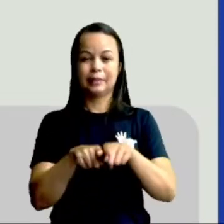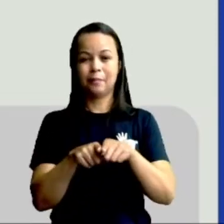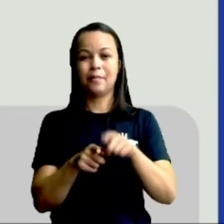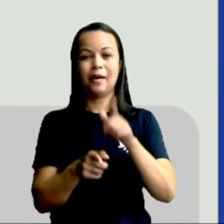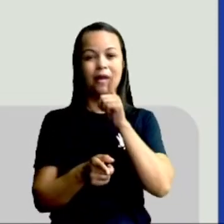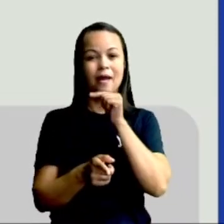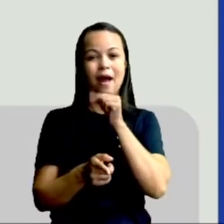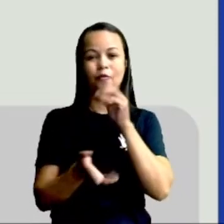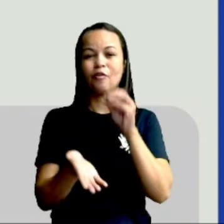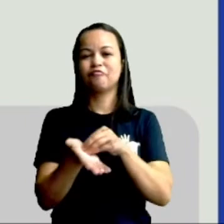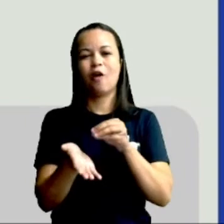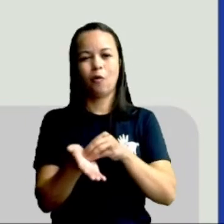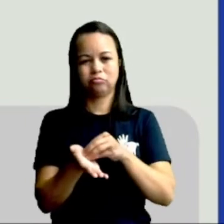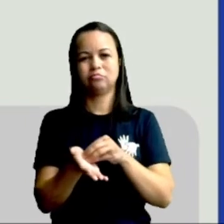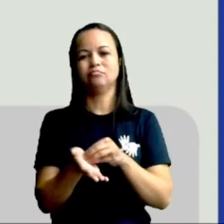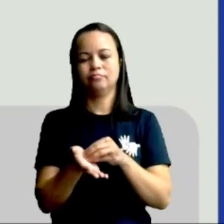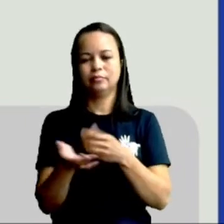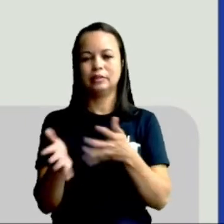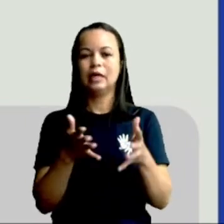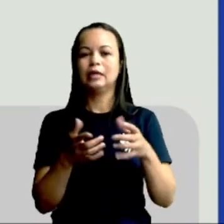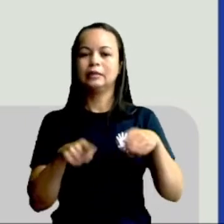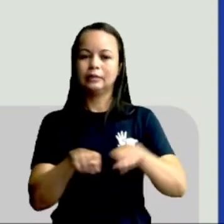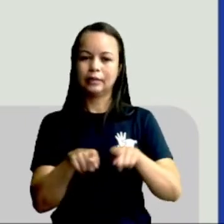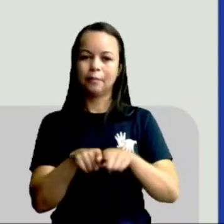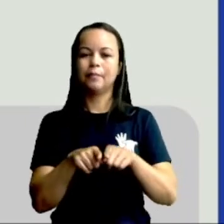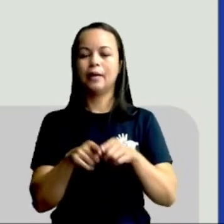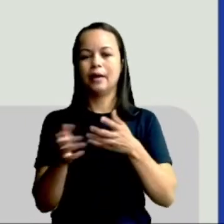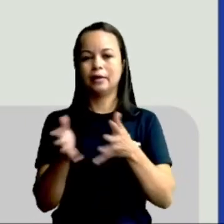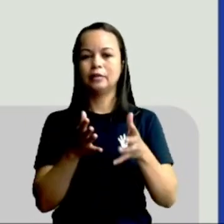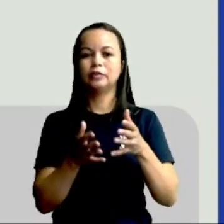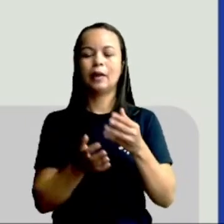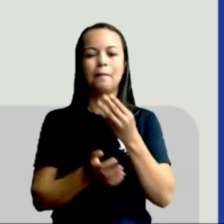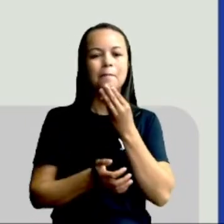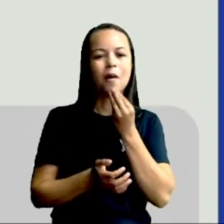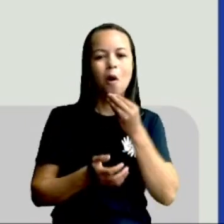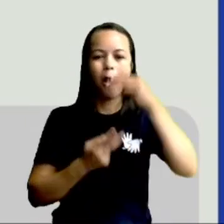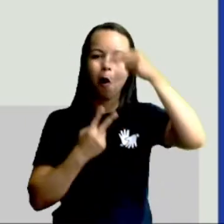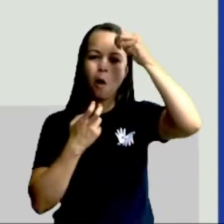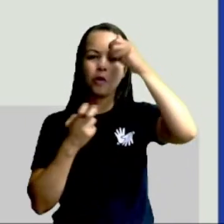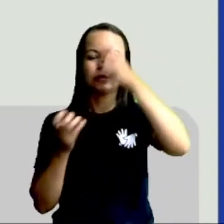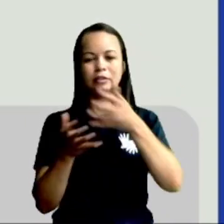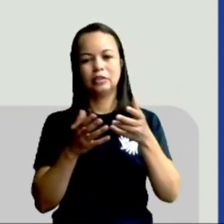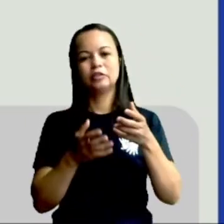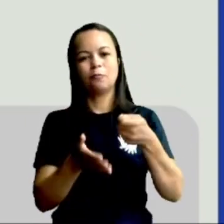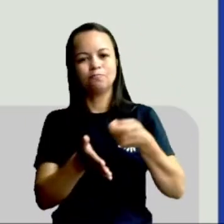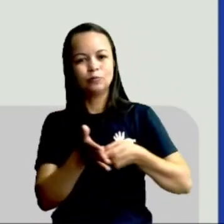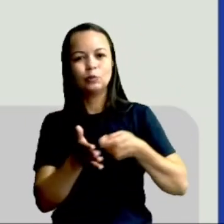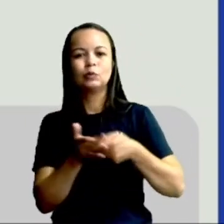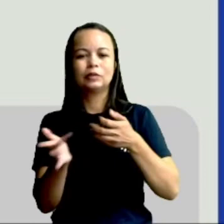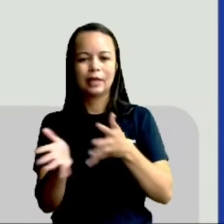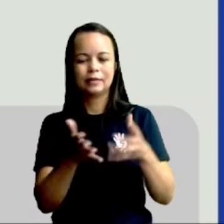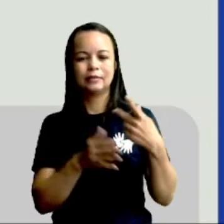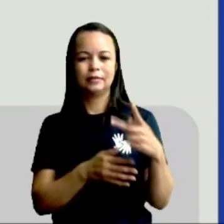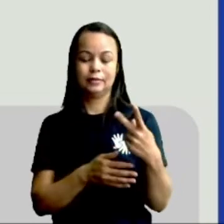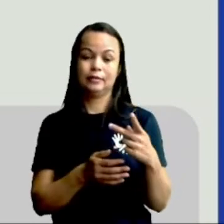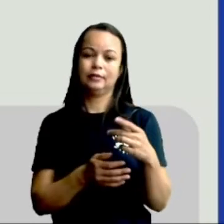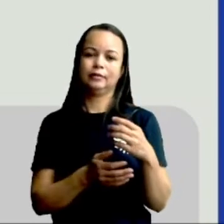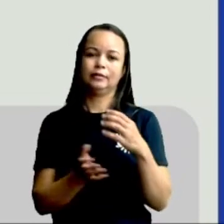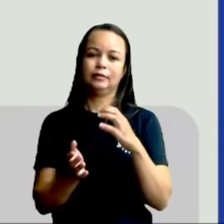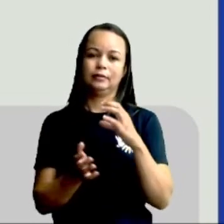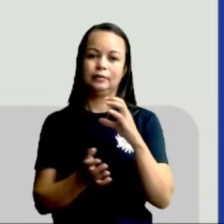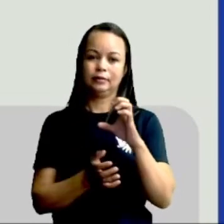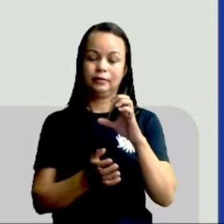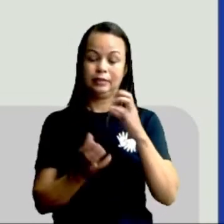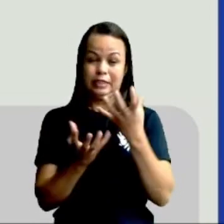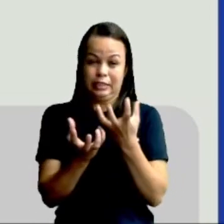né? Também existem criações de caprinos, que são mais resistentes a esse período de seca, os